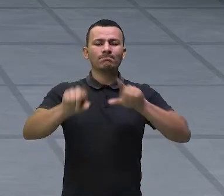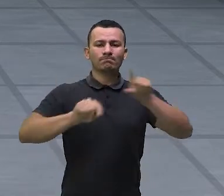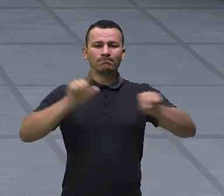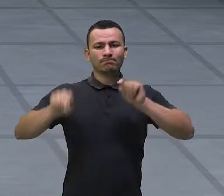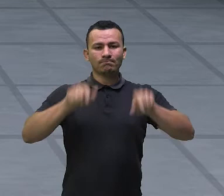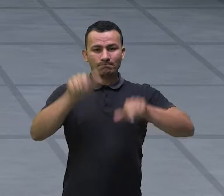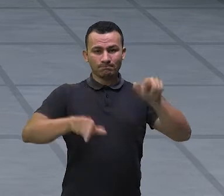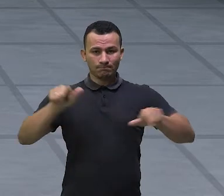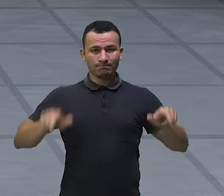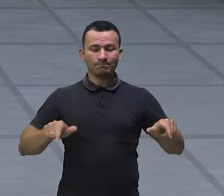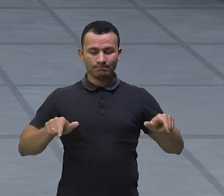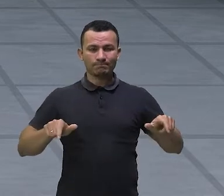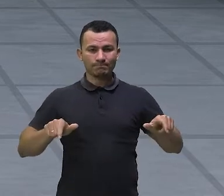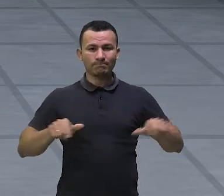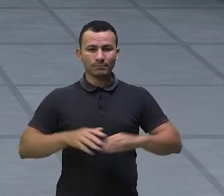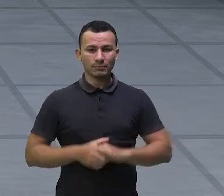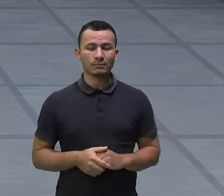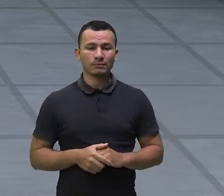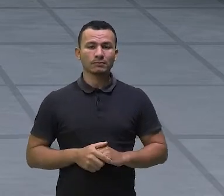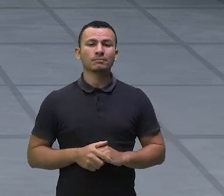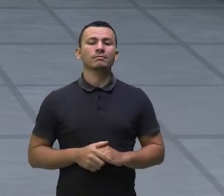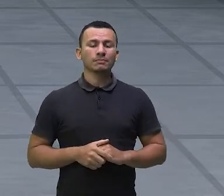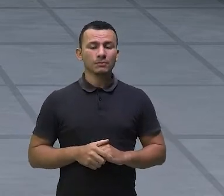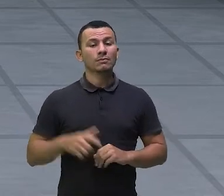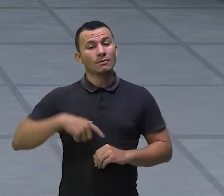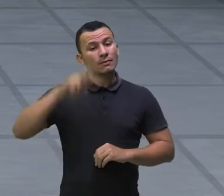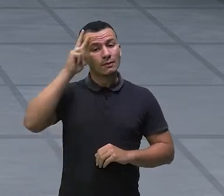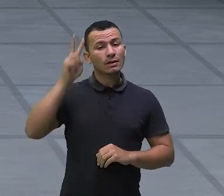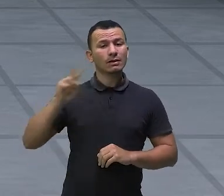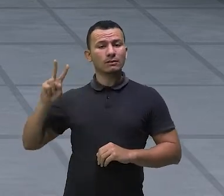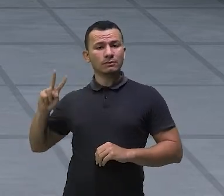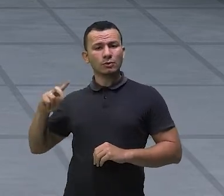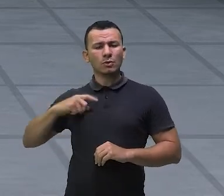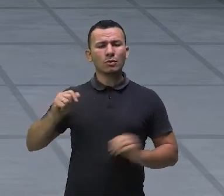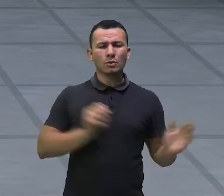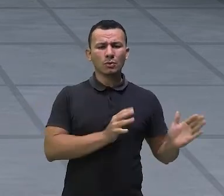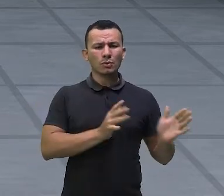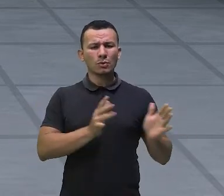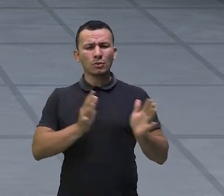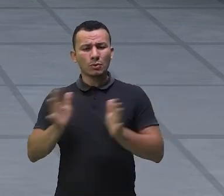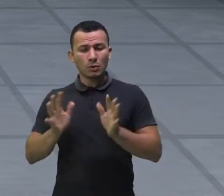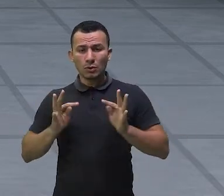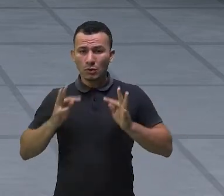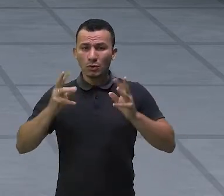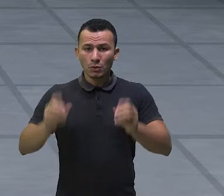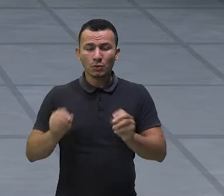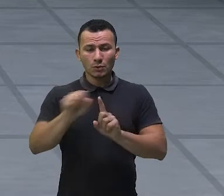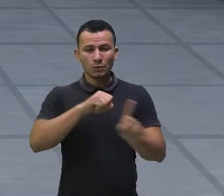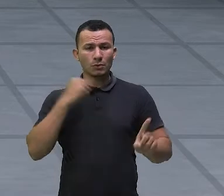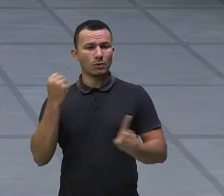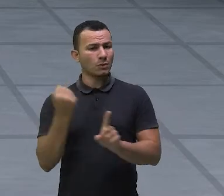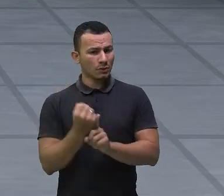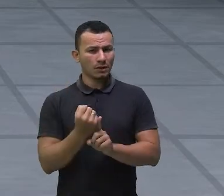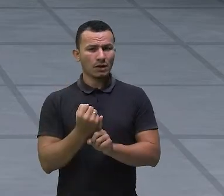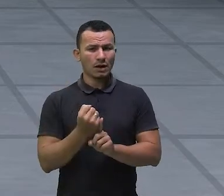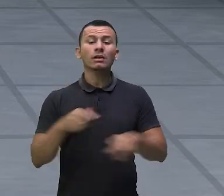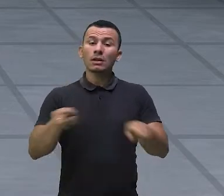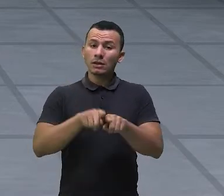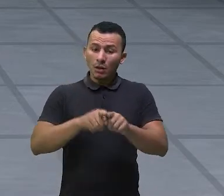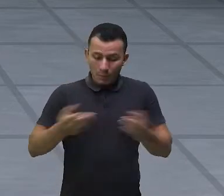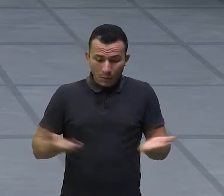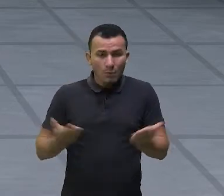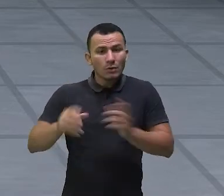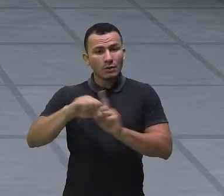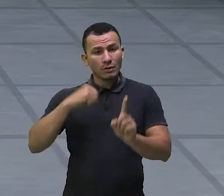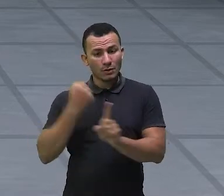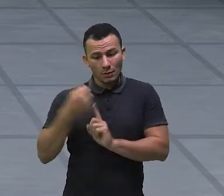isso conduz toda a história de todas as sociedades, inclusive na nossa